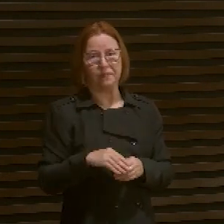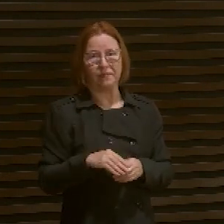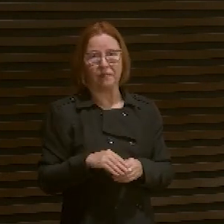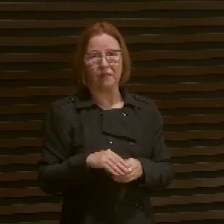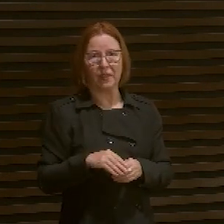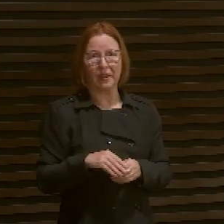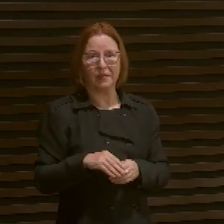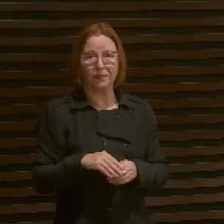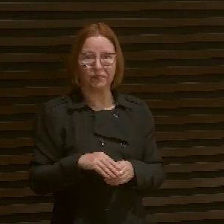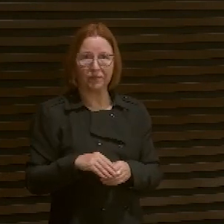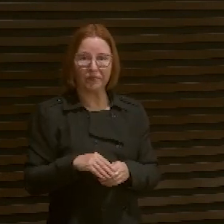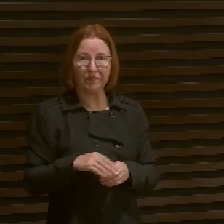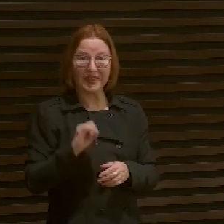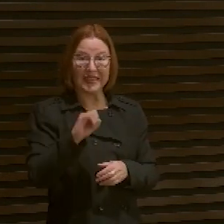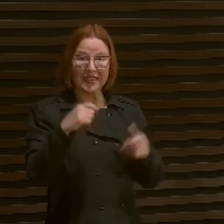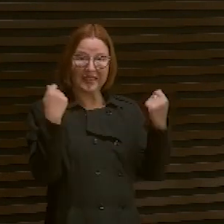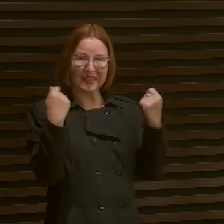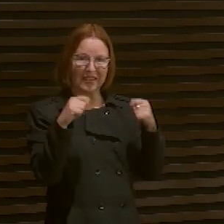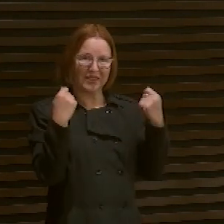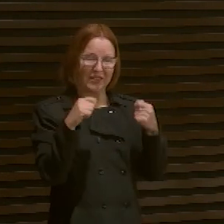tempo, se necessário.